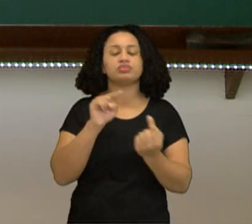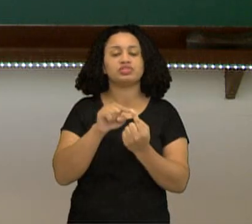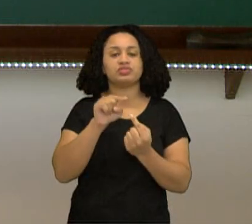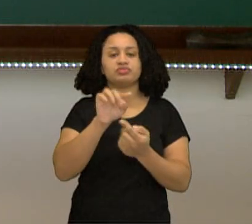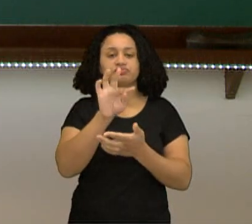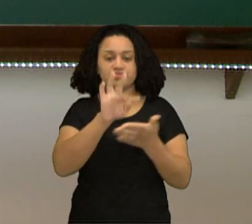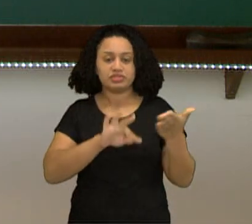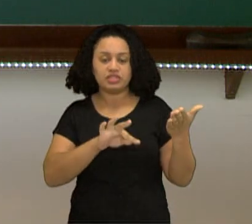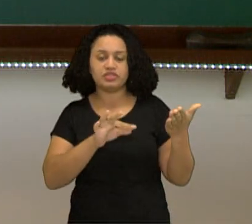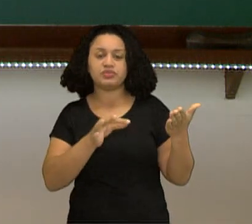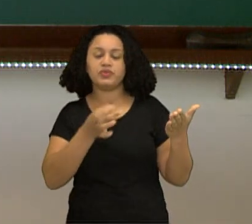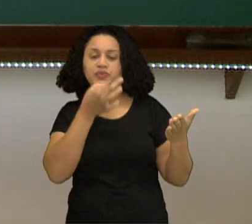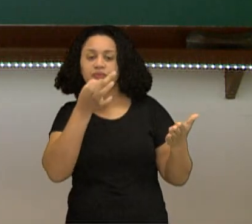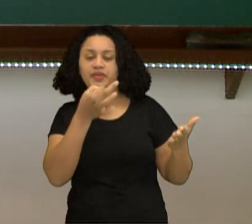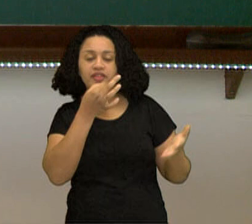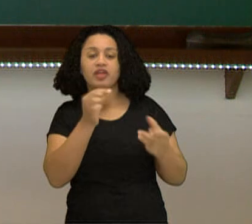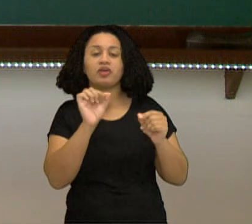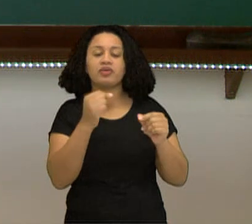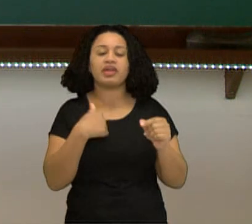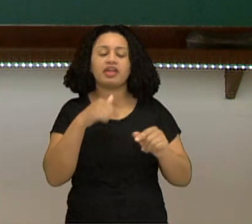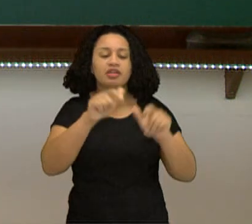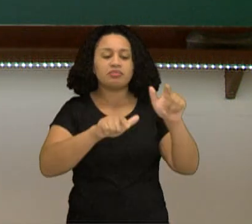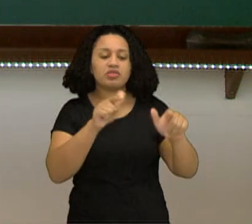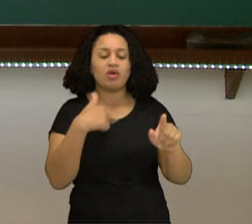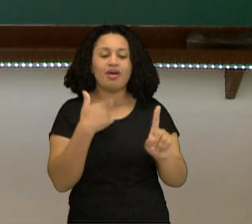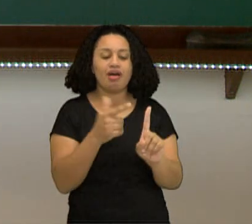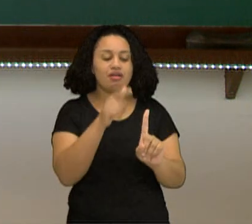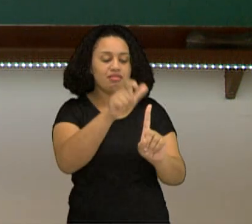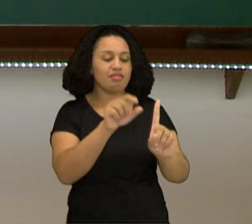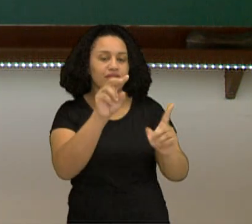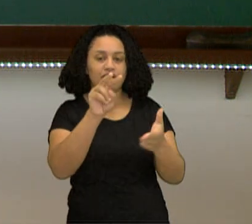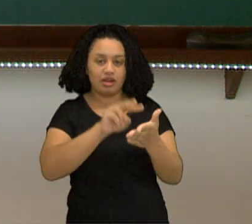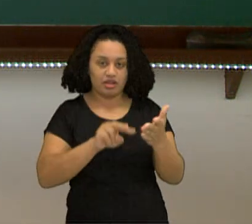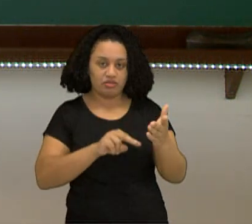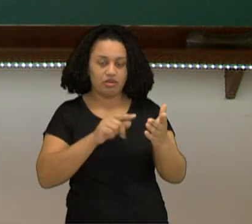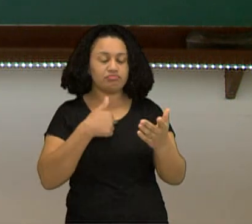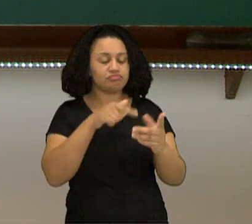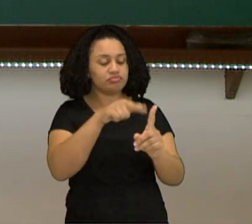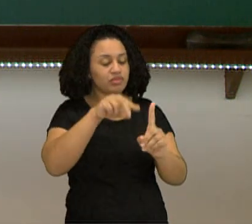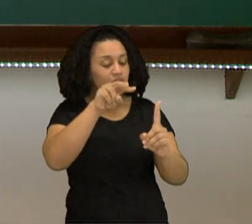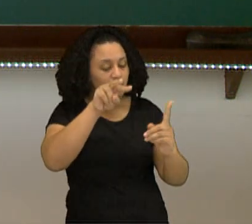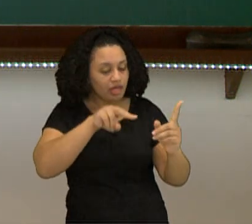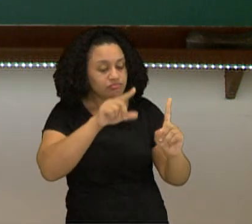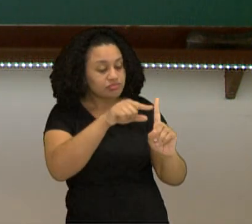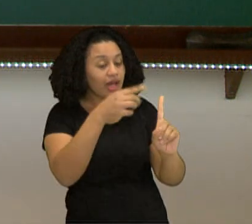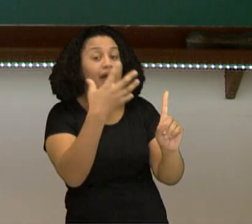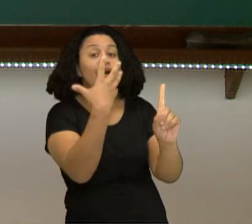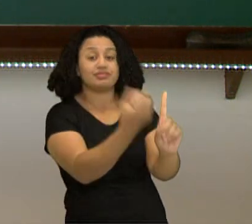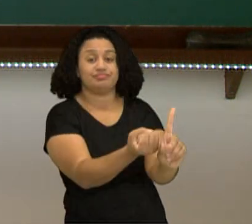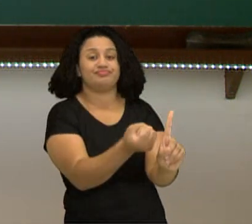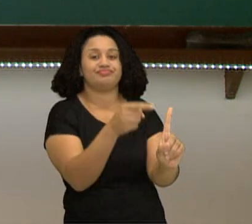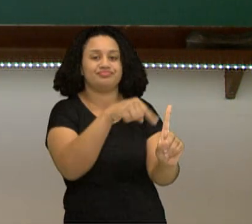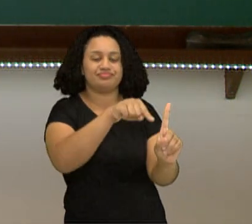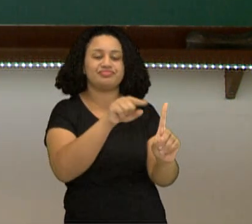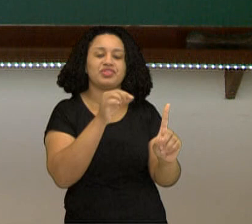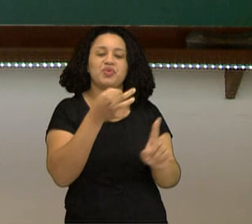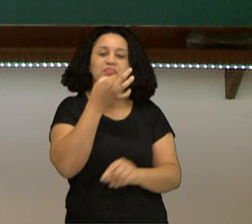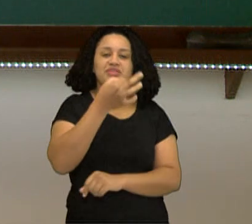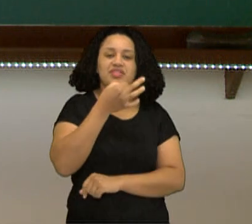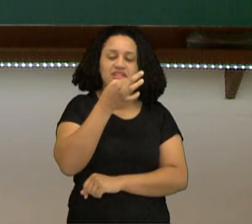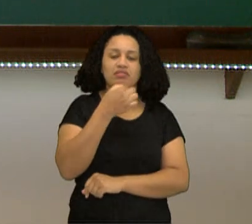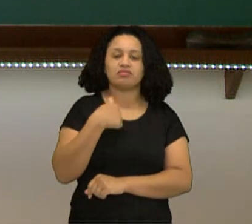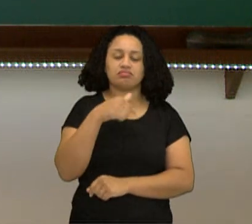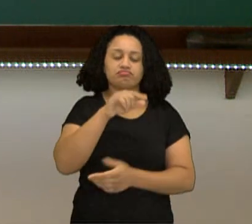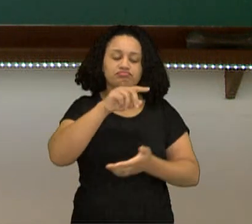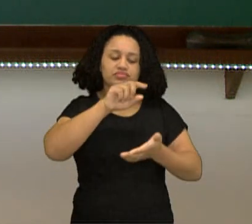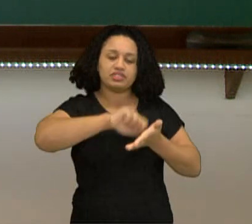texto de opinião é convencer o leitor sobre a sua tese, sobre a sua opinião do que você está falando,